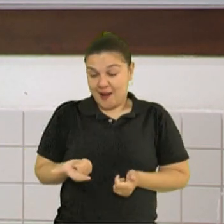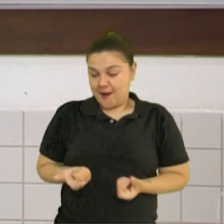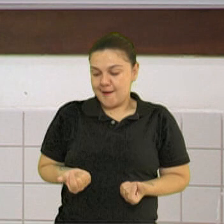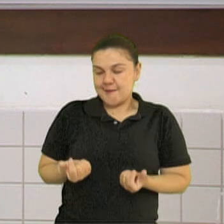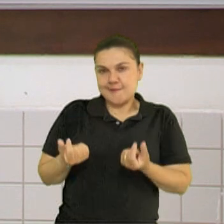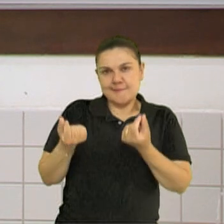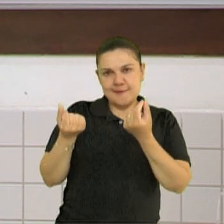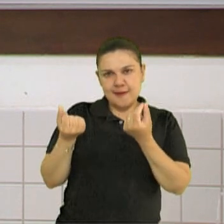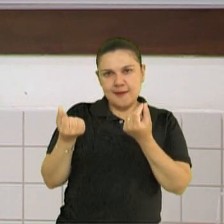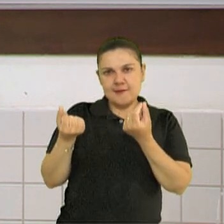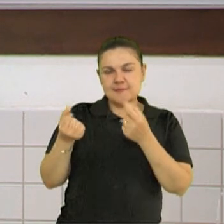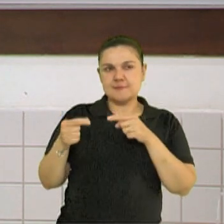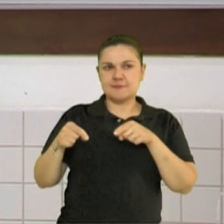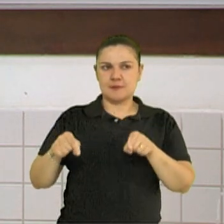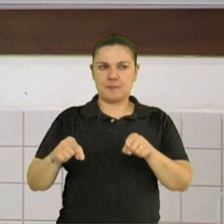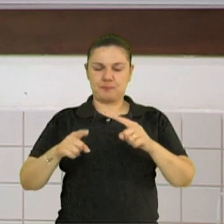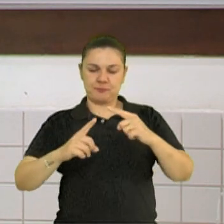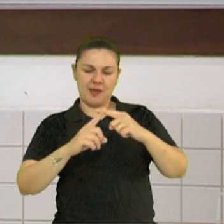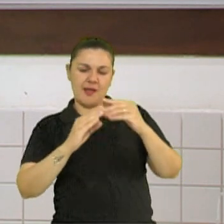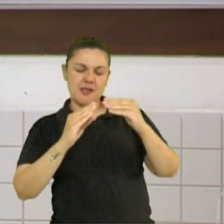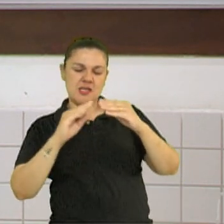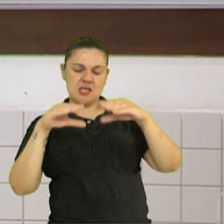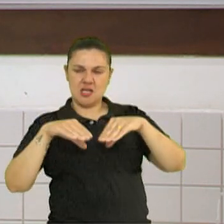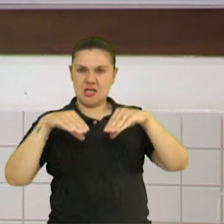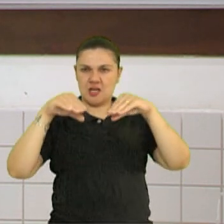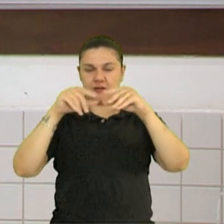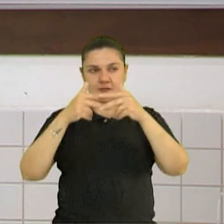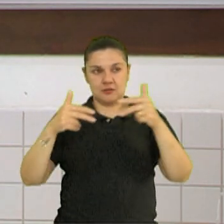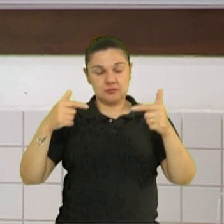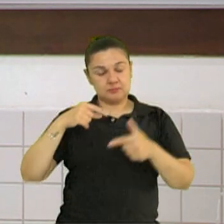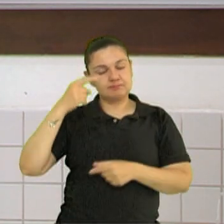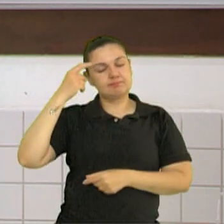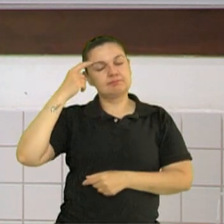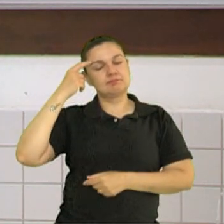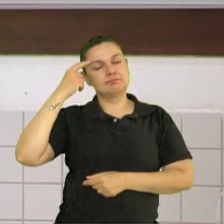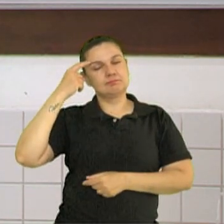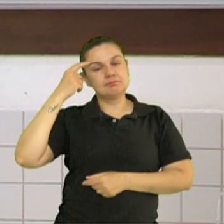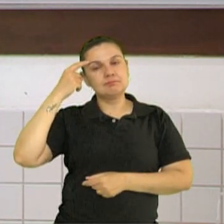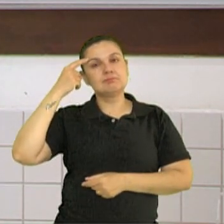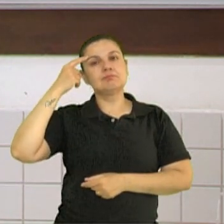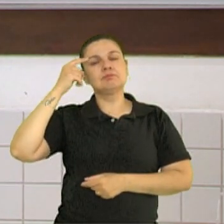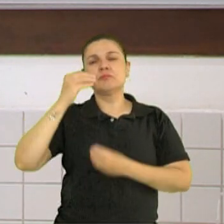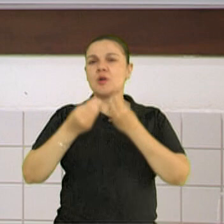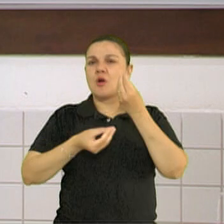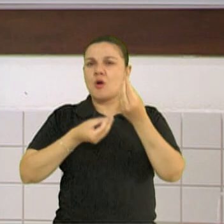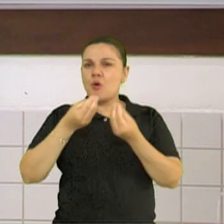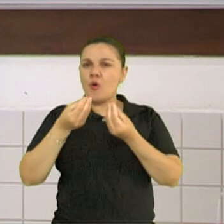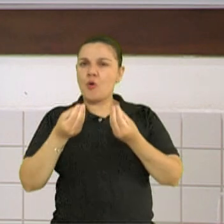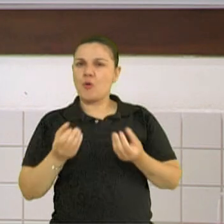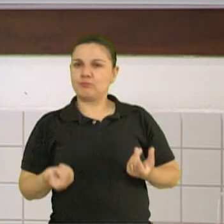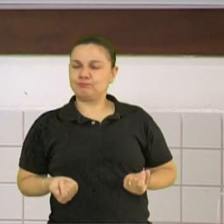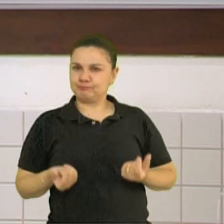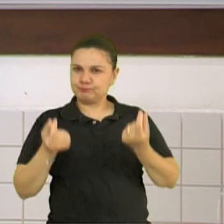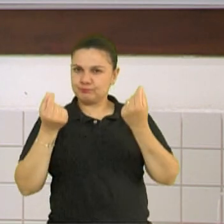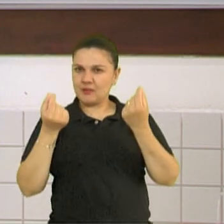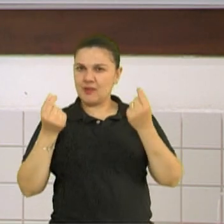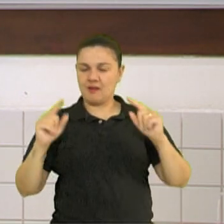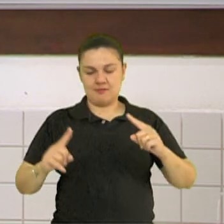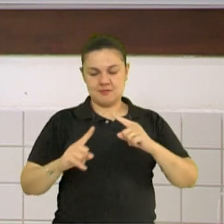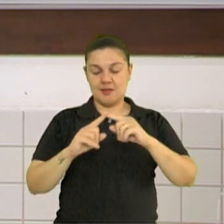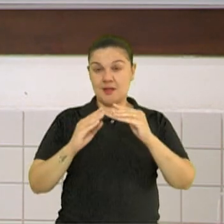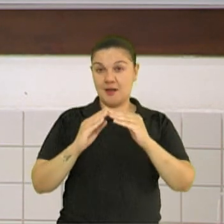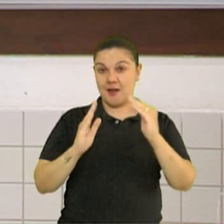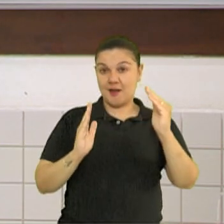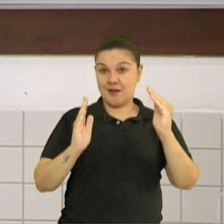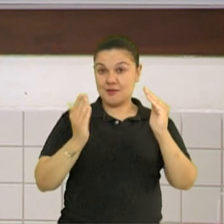que está cobrindo ali os templos. Então, o que você vai fazer? Você vai imaginar como que é essa riqueza desses templos